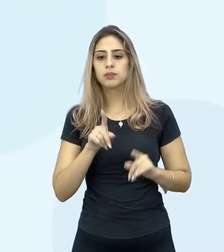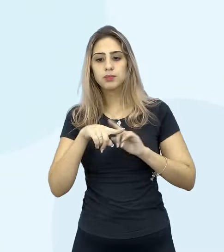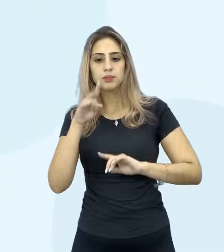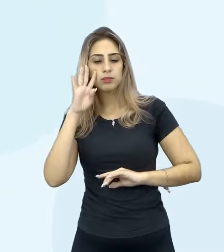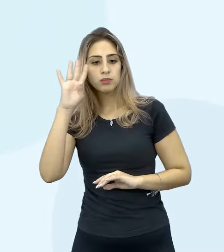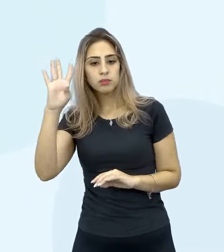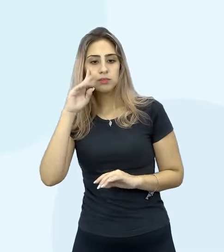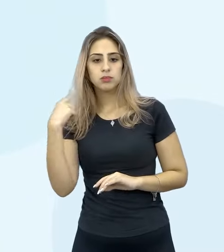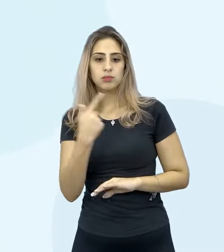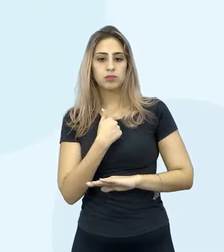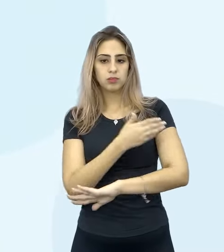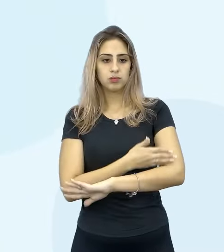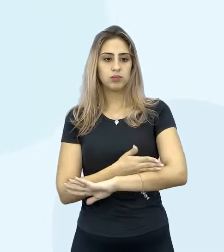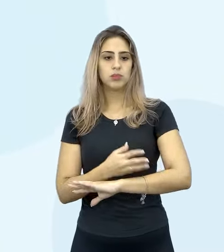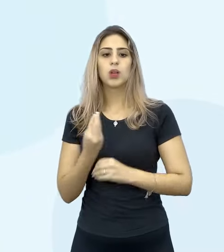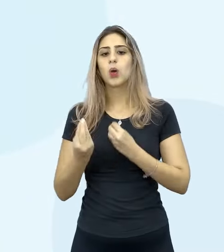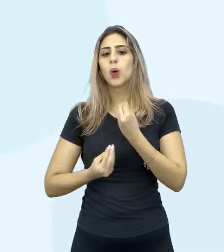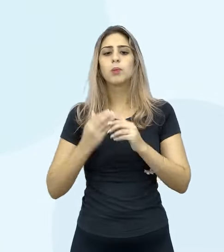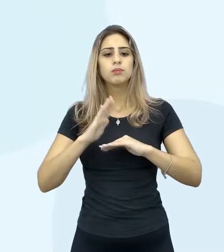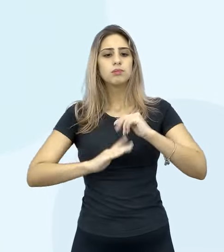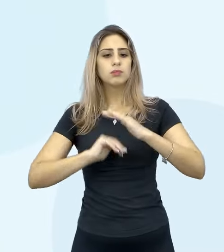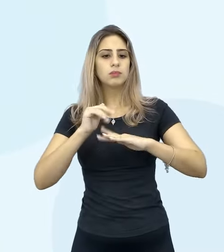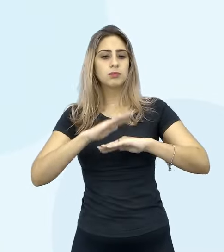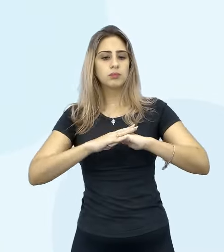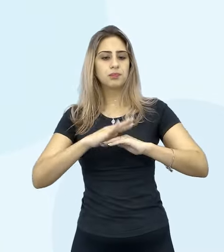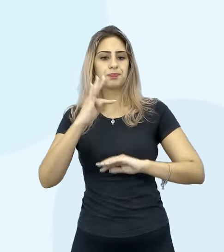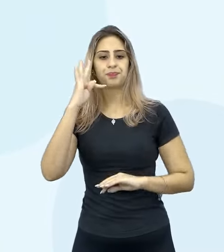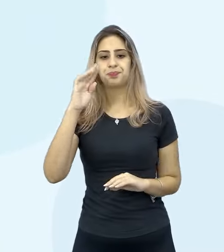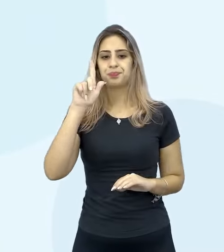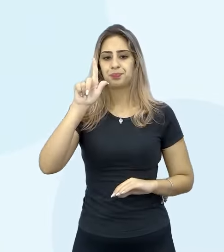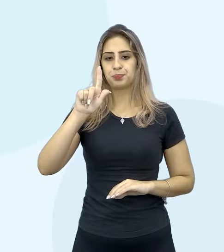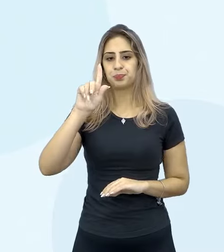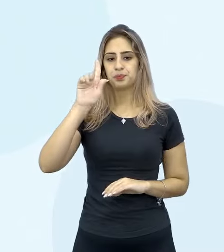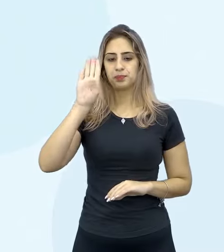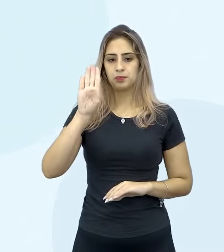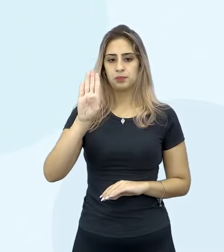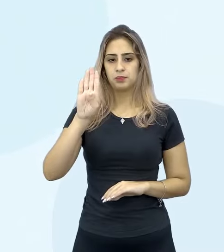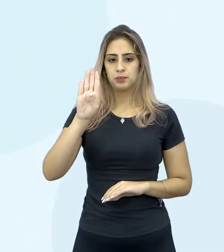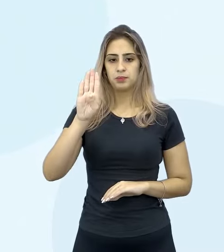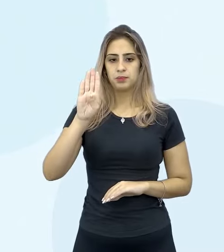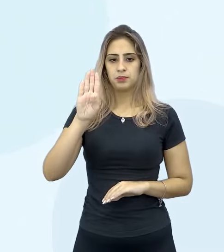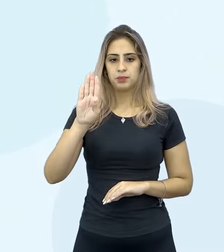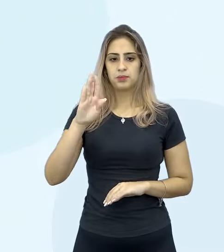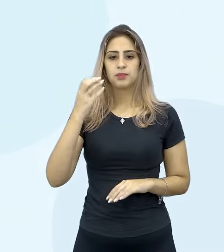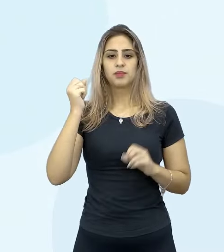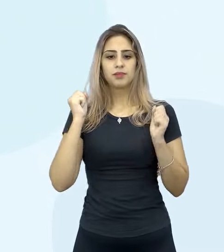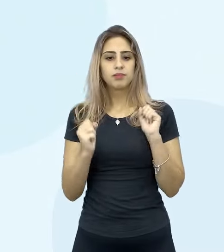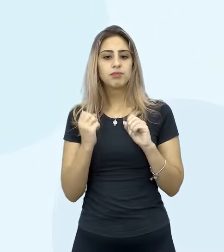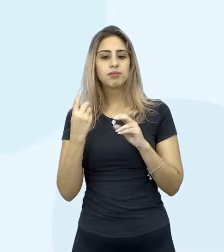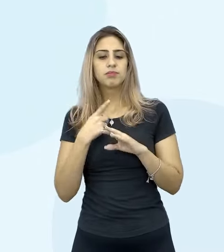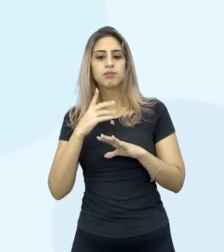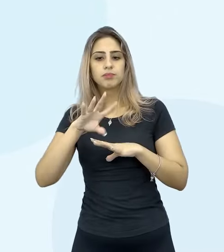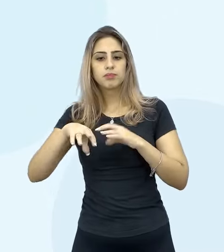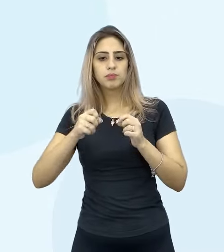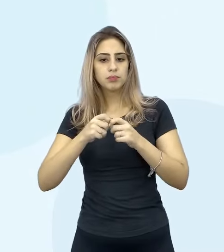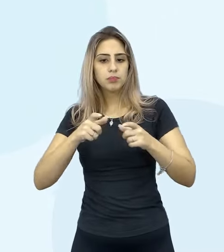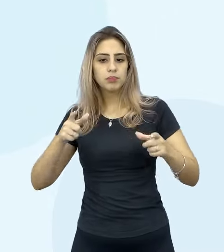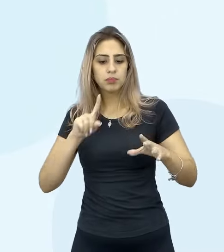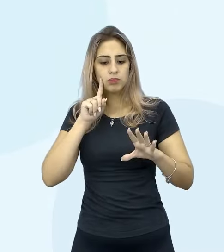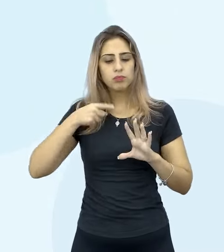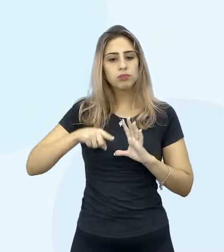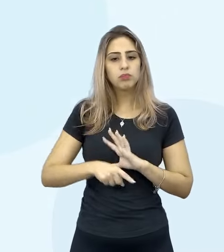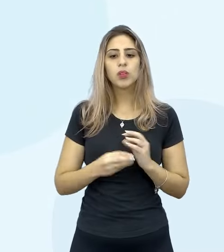a reflexão que nós vamos iniciar hoje é a seguinte: como as habilidades FGV. Podem ser ampliadas